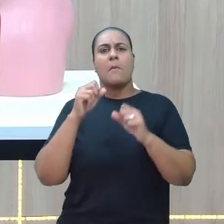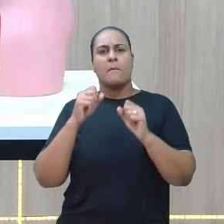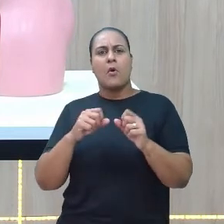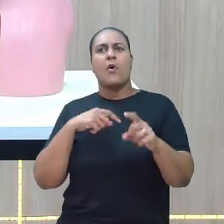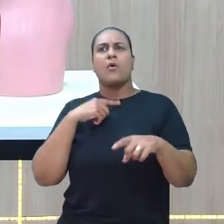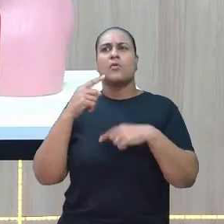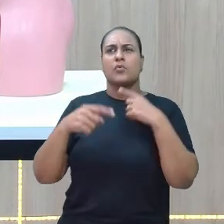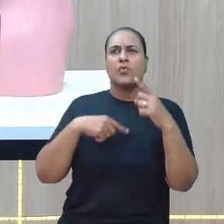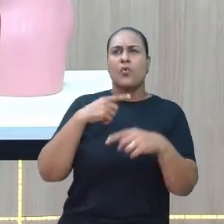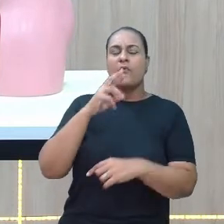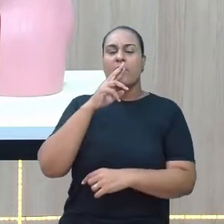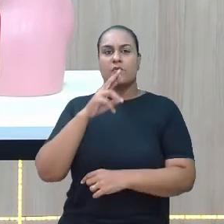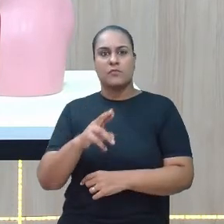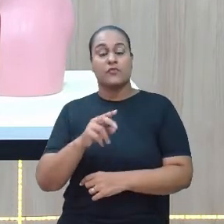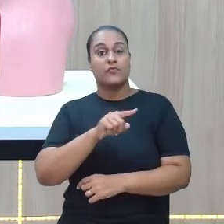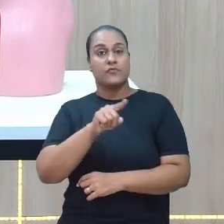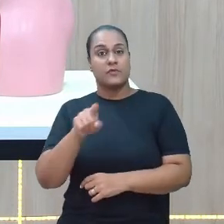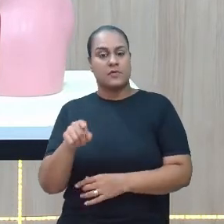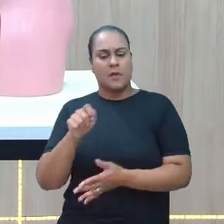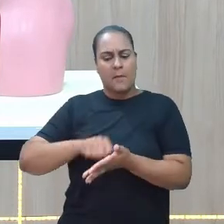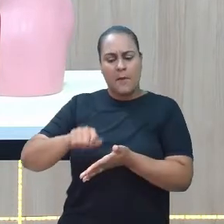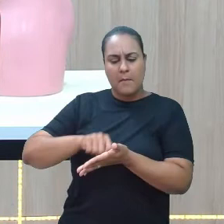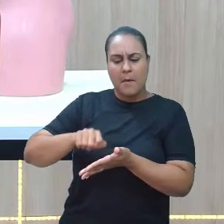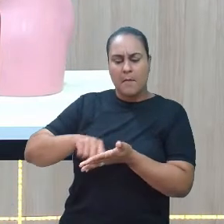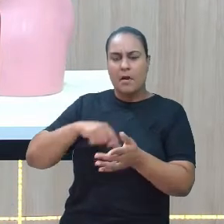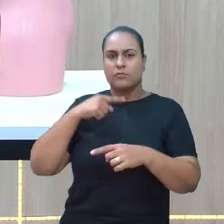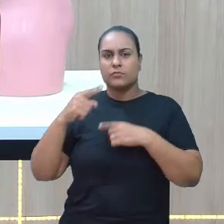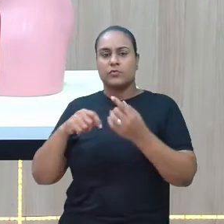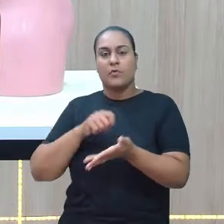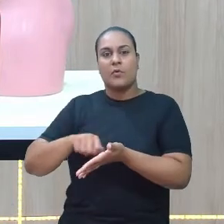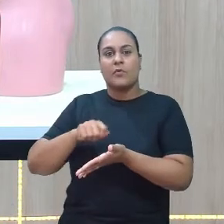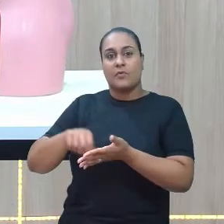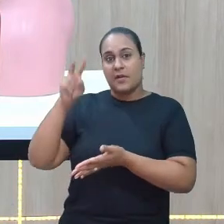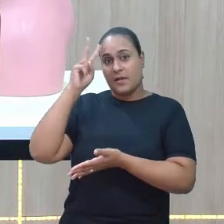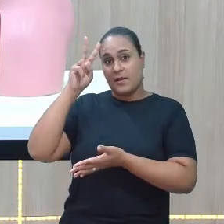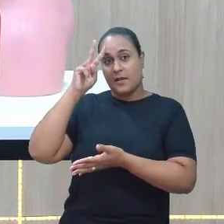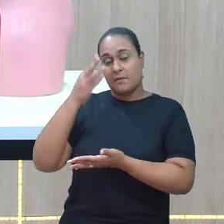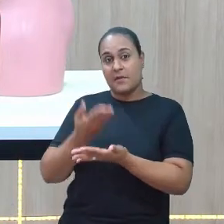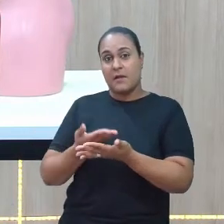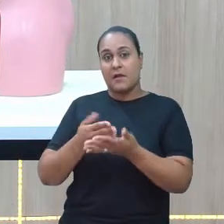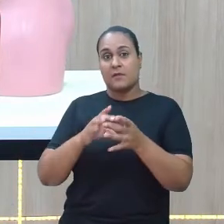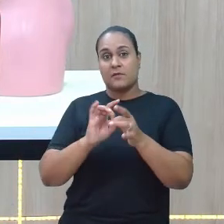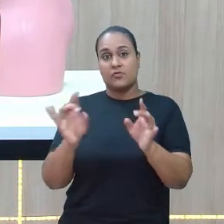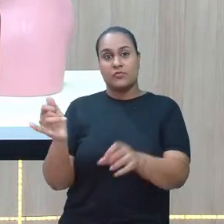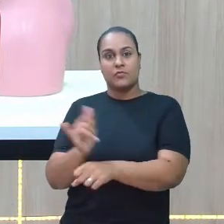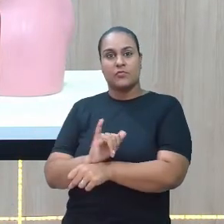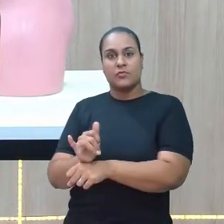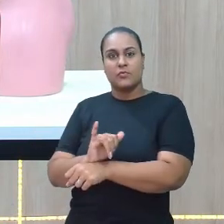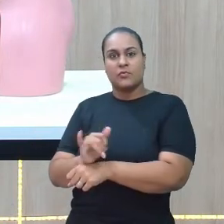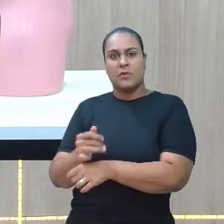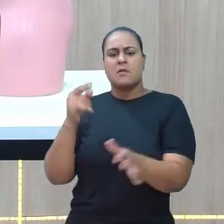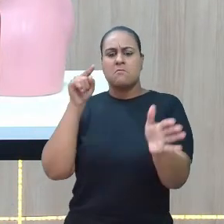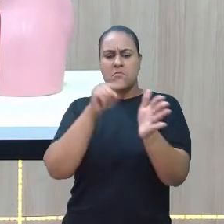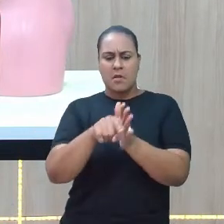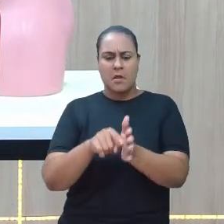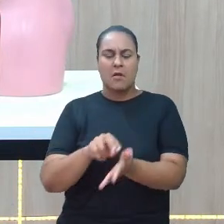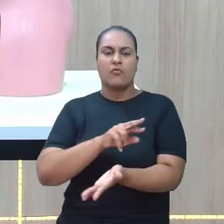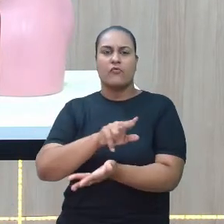dúvidas. Anotem a dúvida de vocês. Lembrem-se que nossa aula está disponível no YouTube. Façam